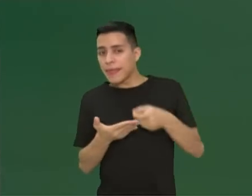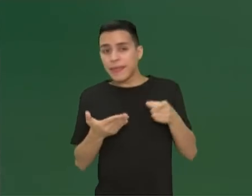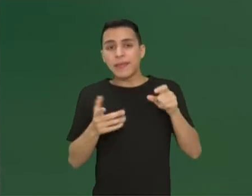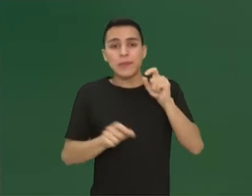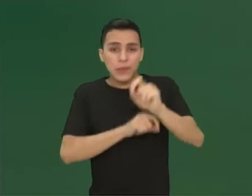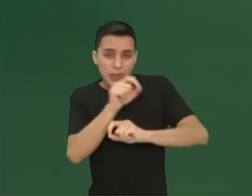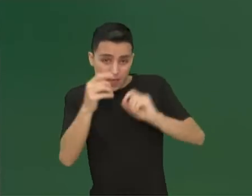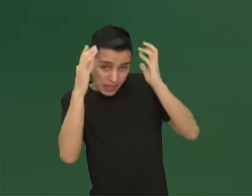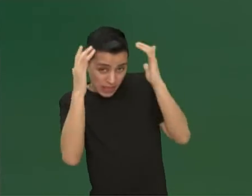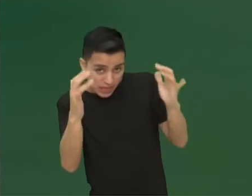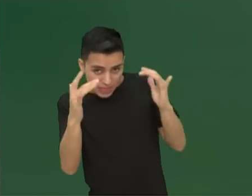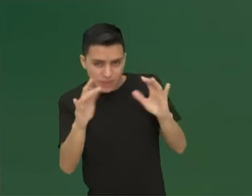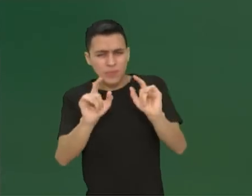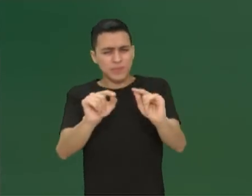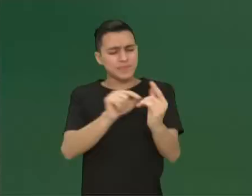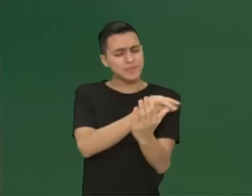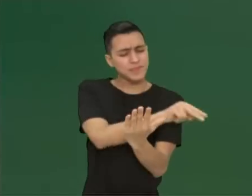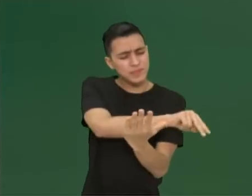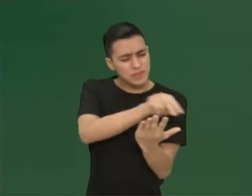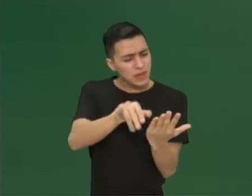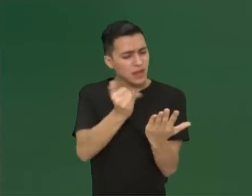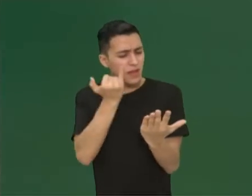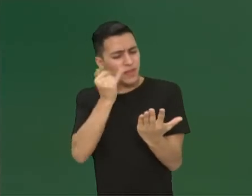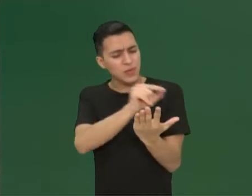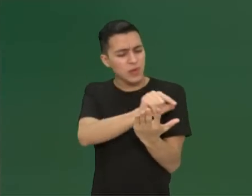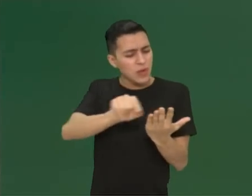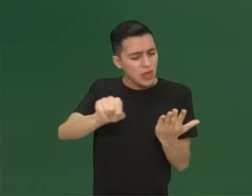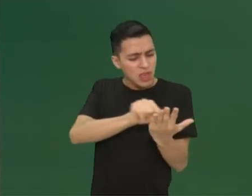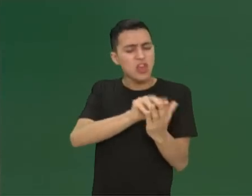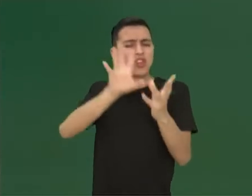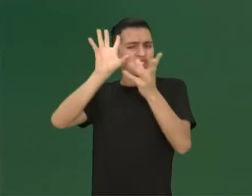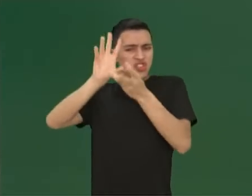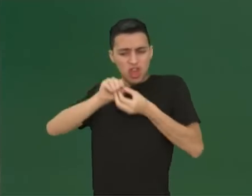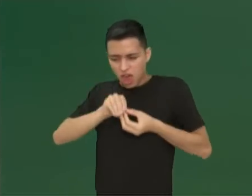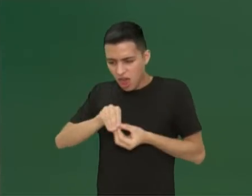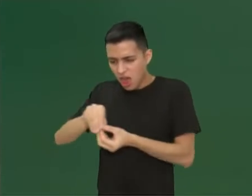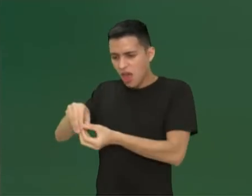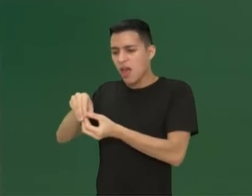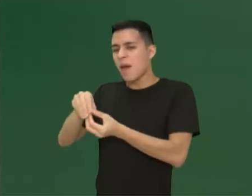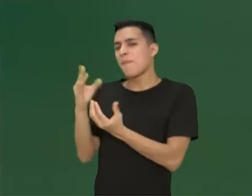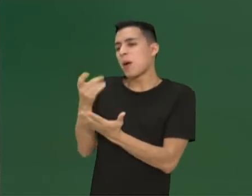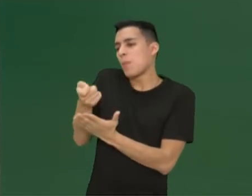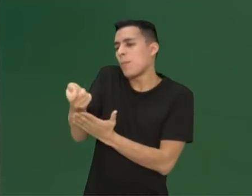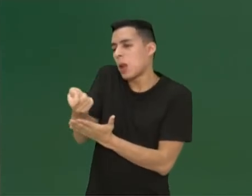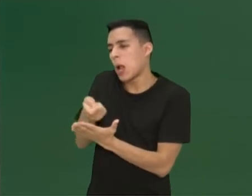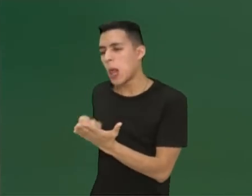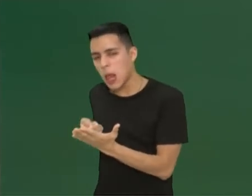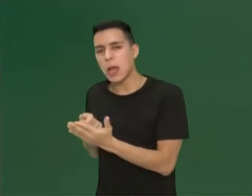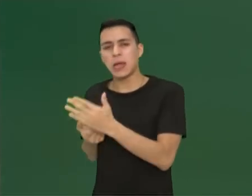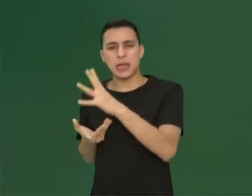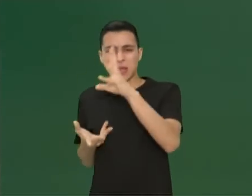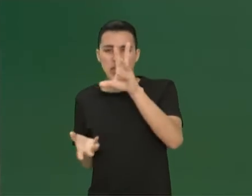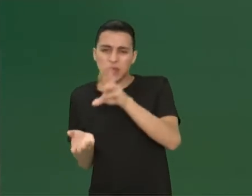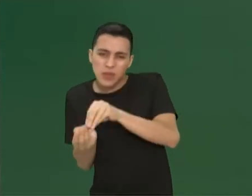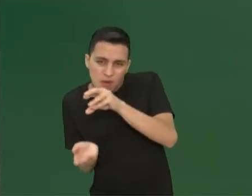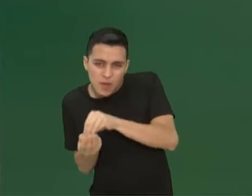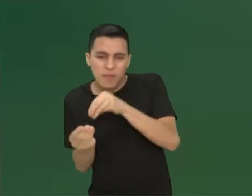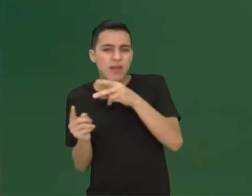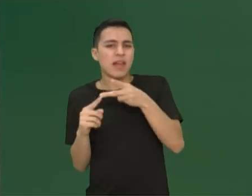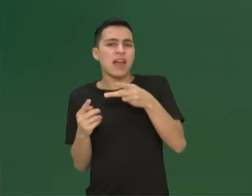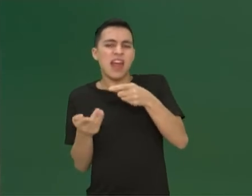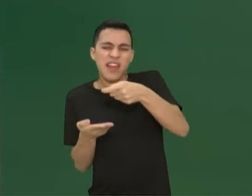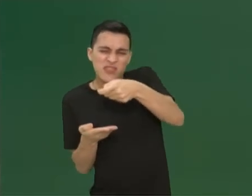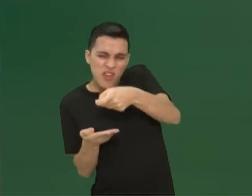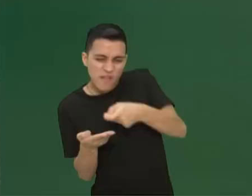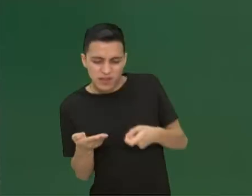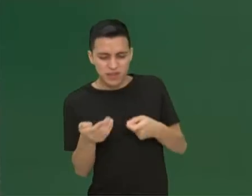o quê? Dados, informações e enviar os comandos para onde? Para mão, porque ele pode fazer anotações no livro,